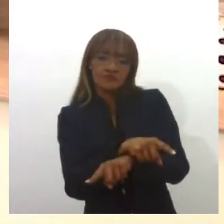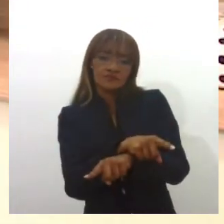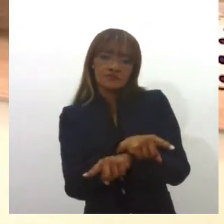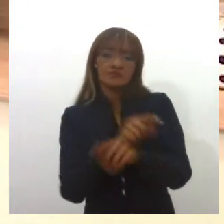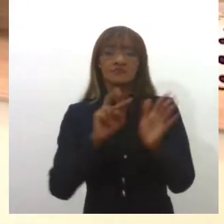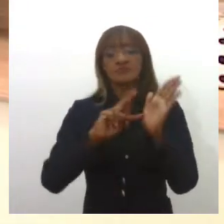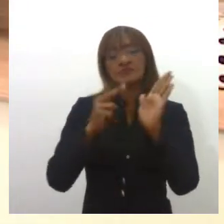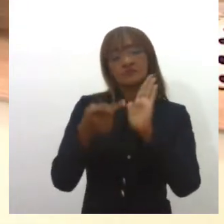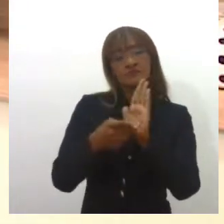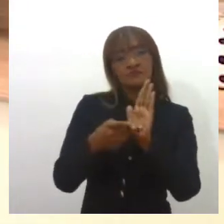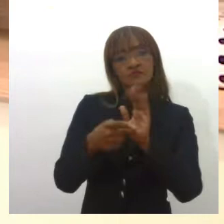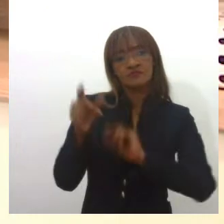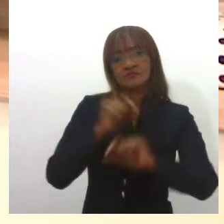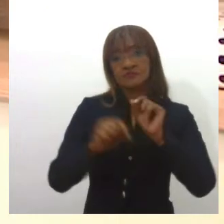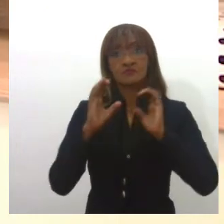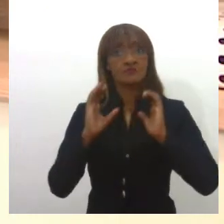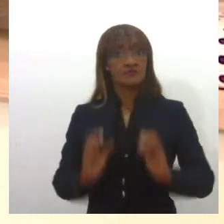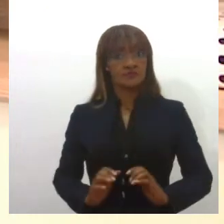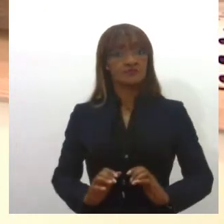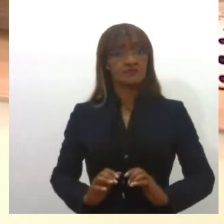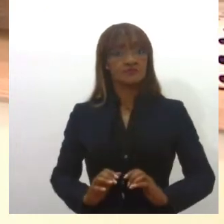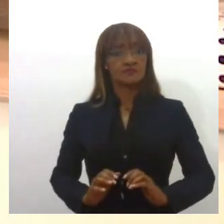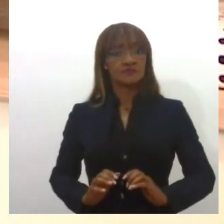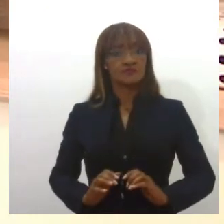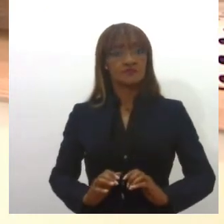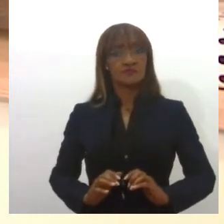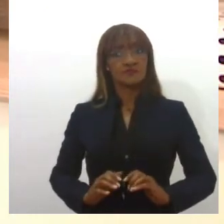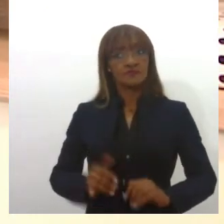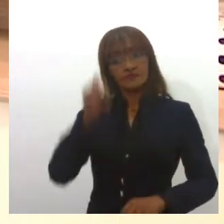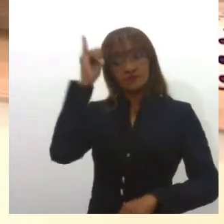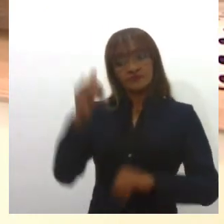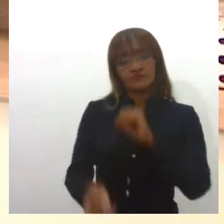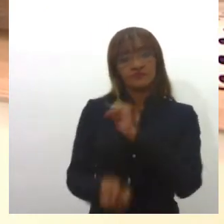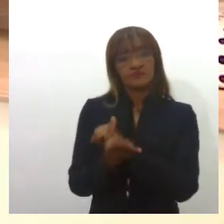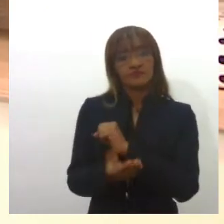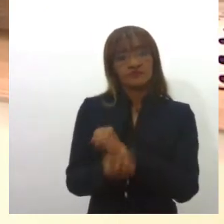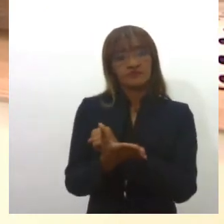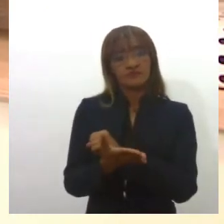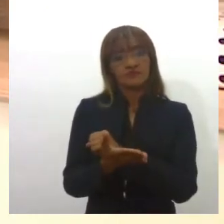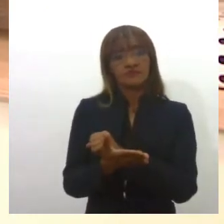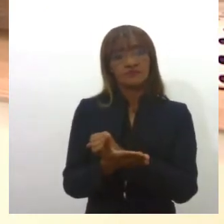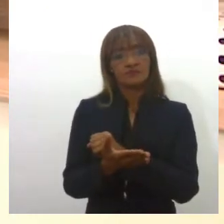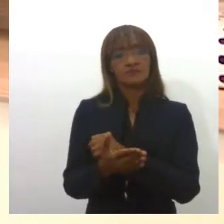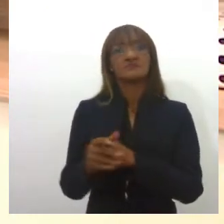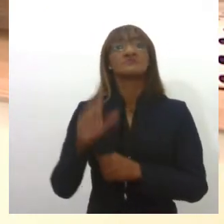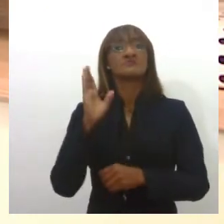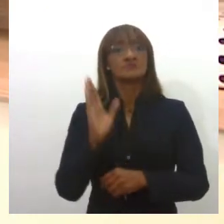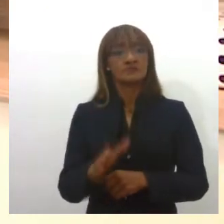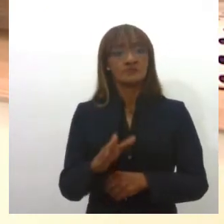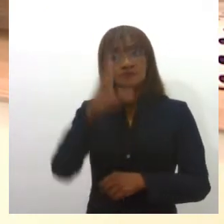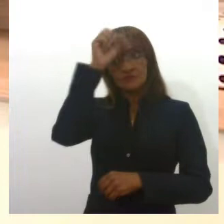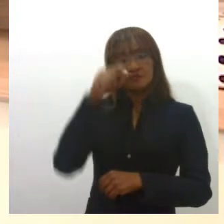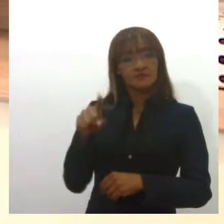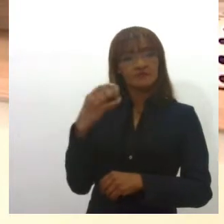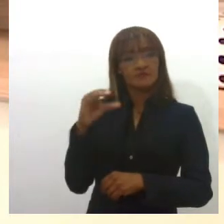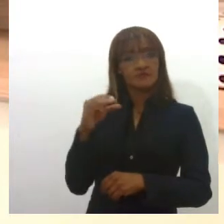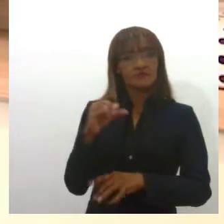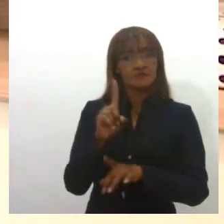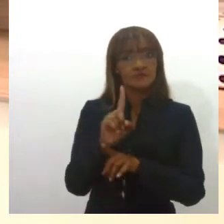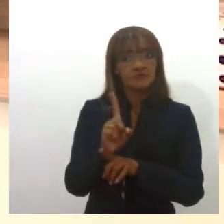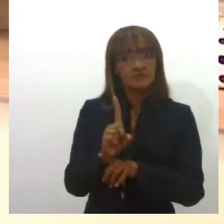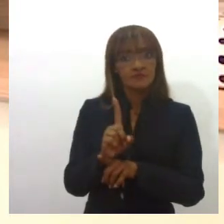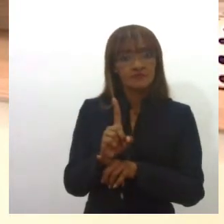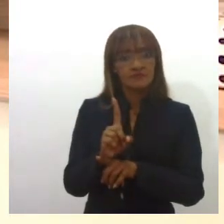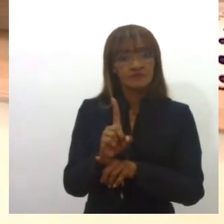significa que ética e combate à corrupção é uma coisa que também em nós se inicia. Ela não se